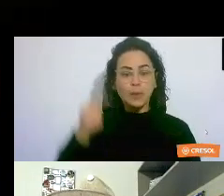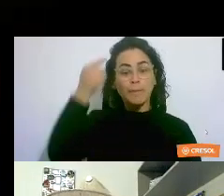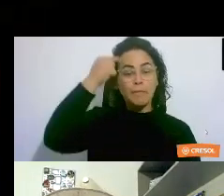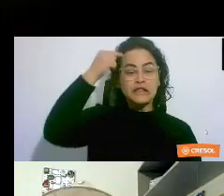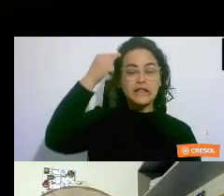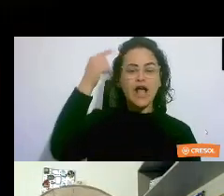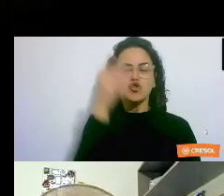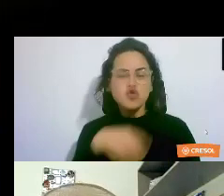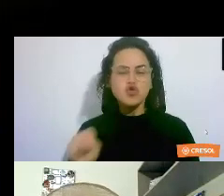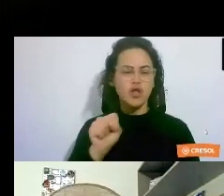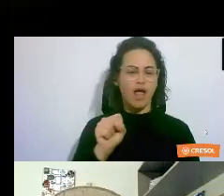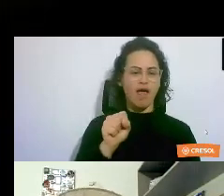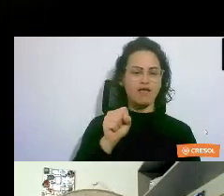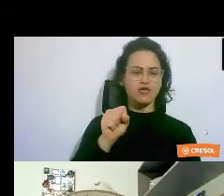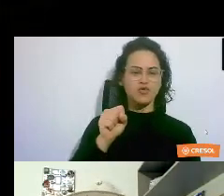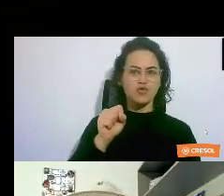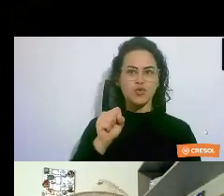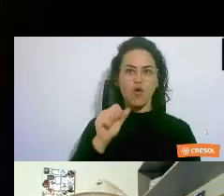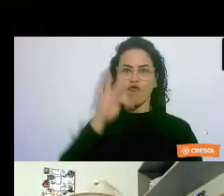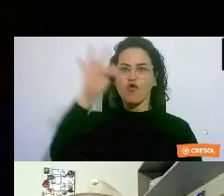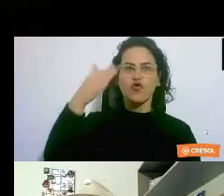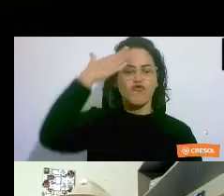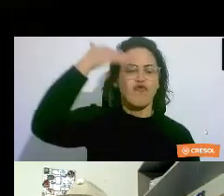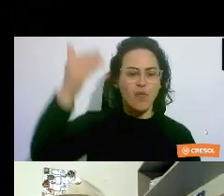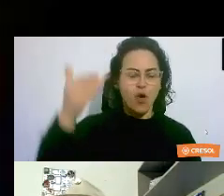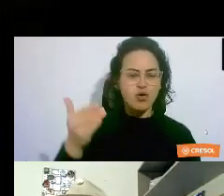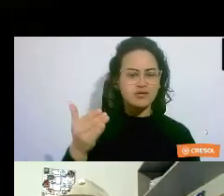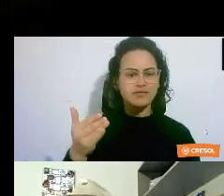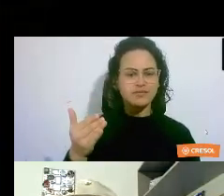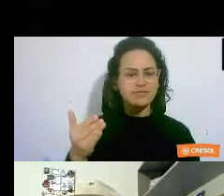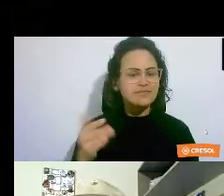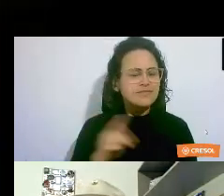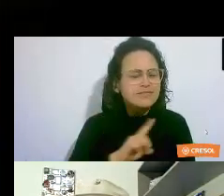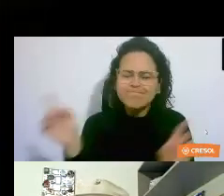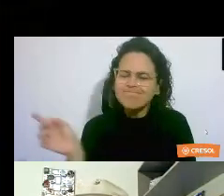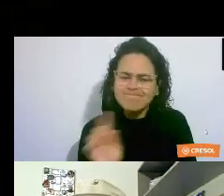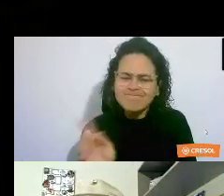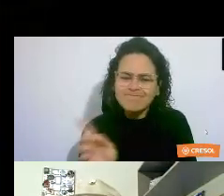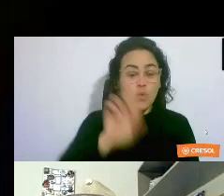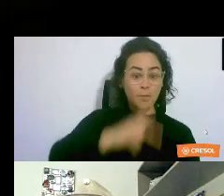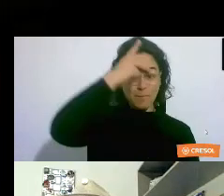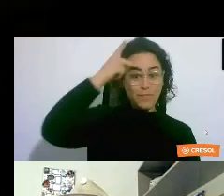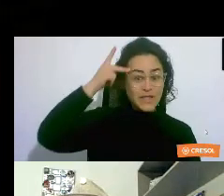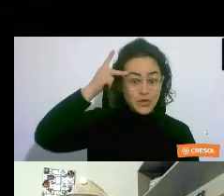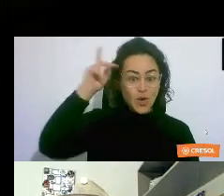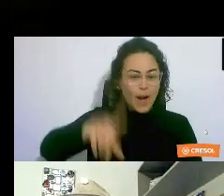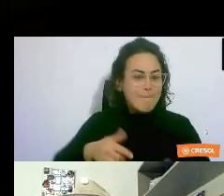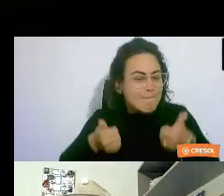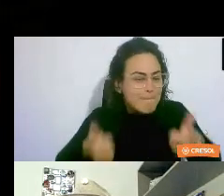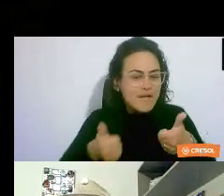recebe muito de seus semelhantes, geralmente muito mais do que corresponde ao serviço que lhes